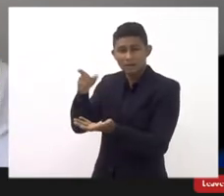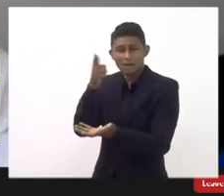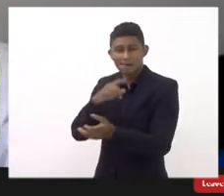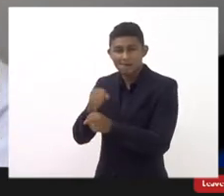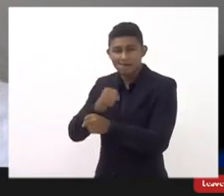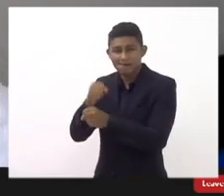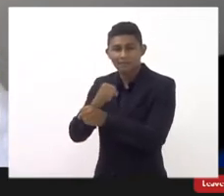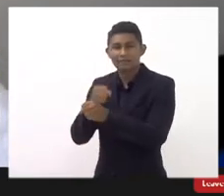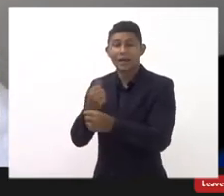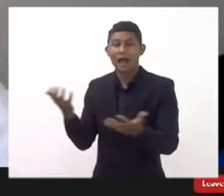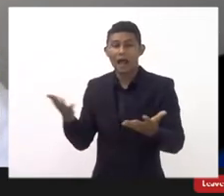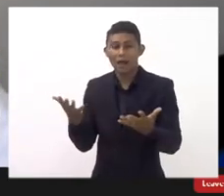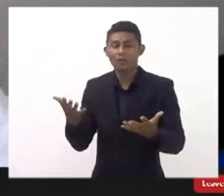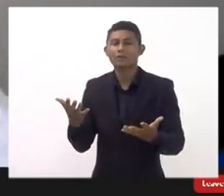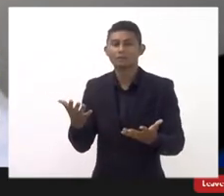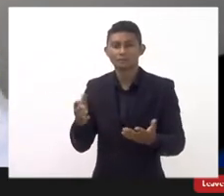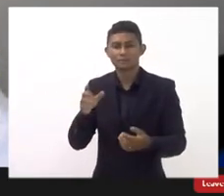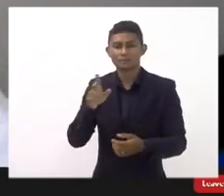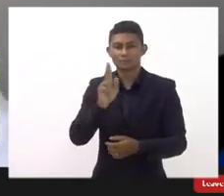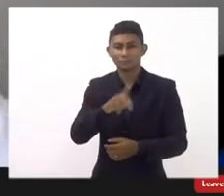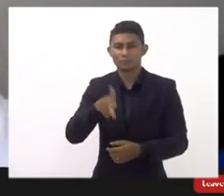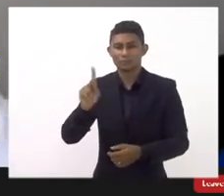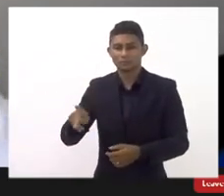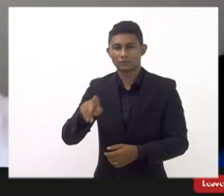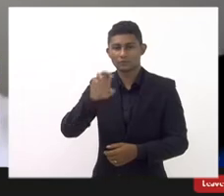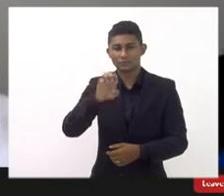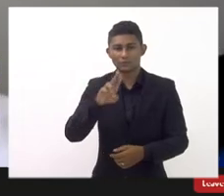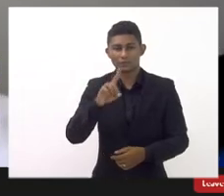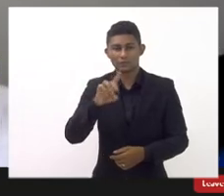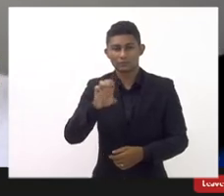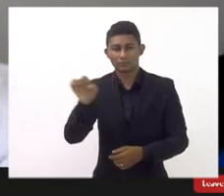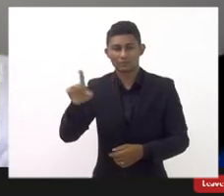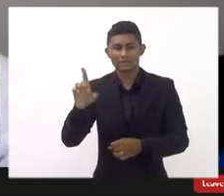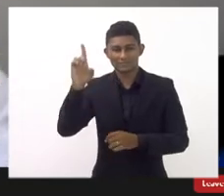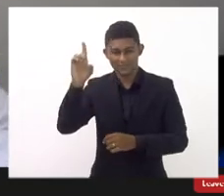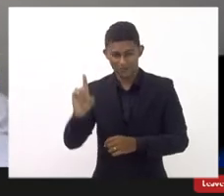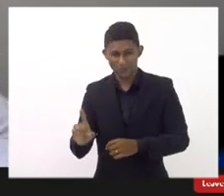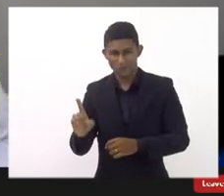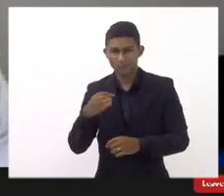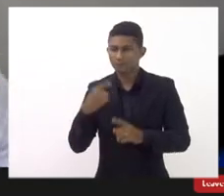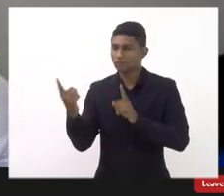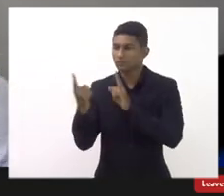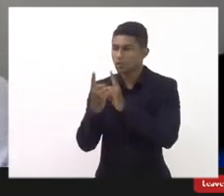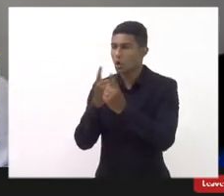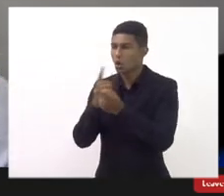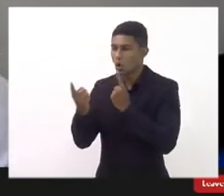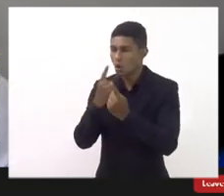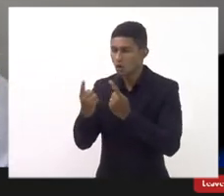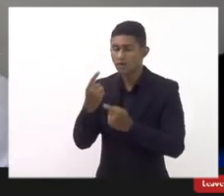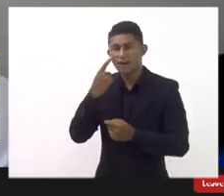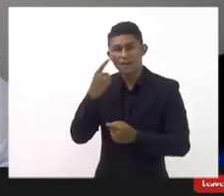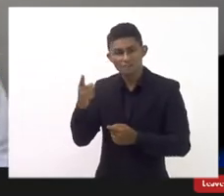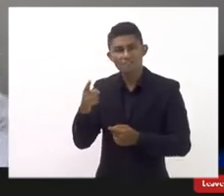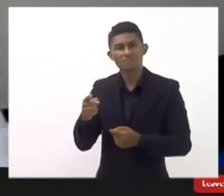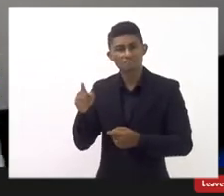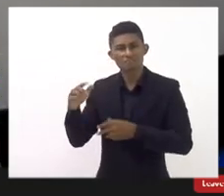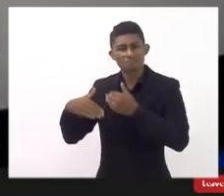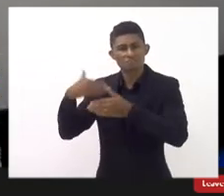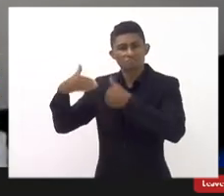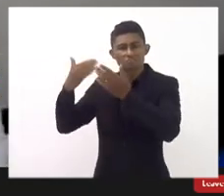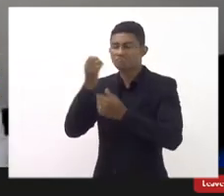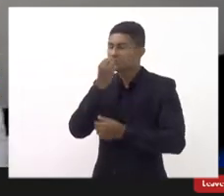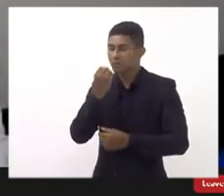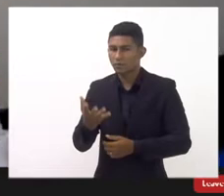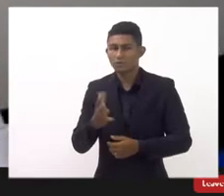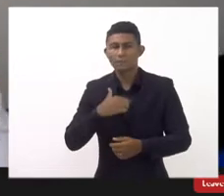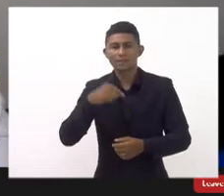informação. De vez em quando converso com o professor Eudes, que é o diretor do campus lá. Muito satisfeito de saber do crescimento da nossa unidade em Niterói. Olha, Flávio, eu